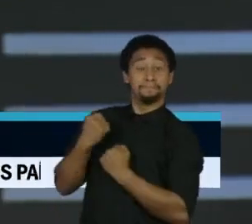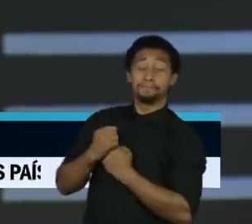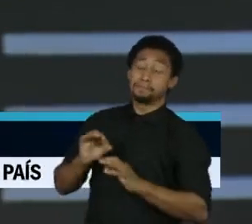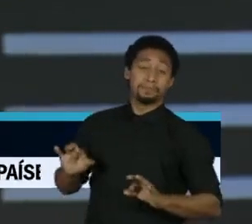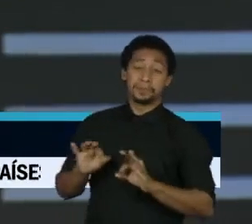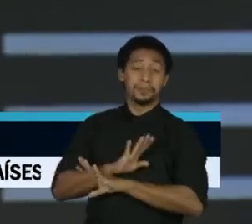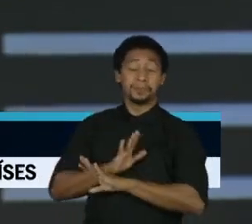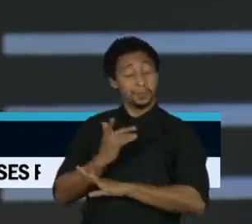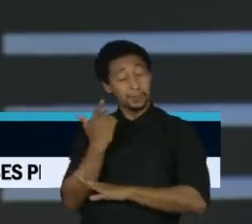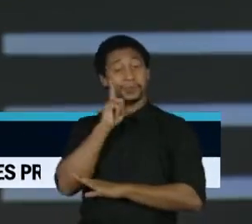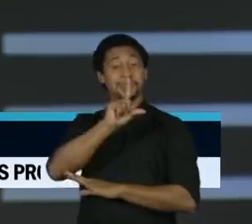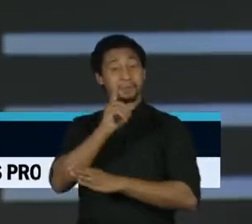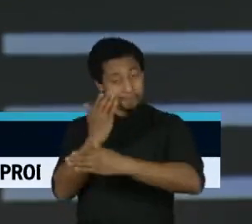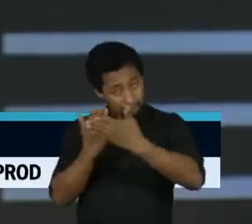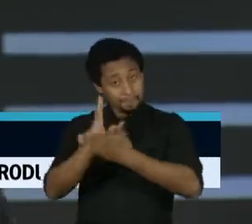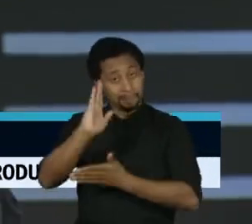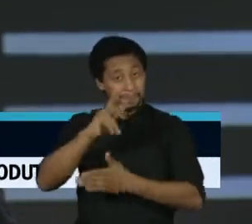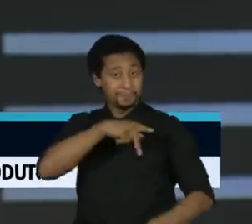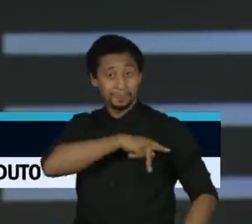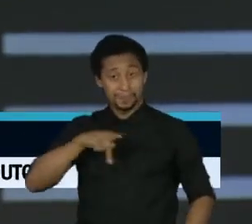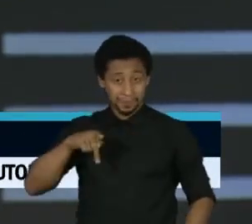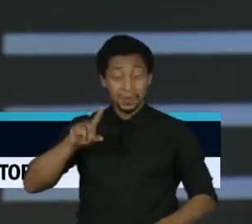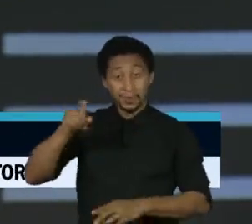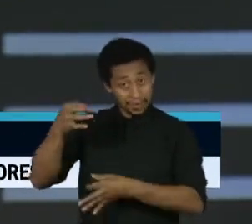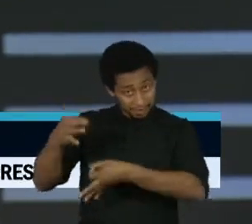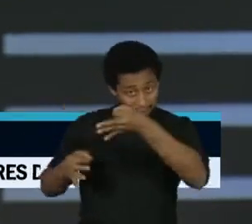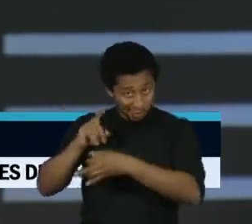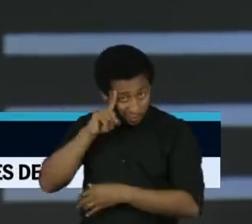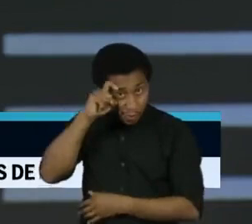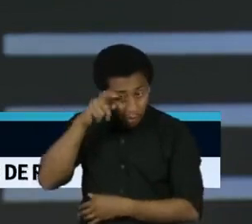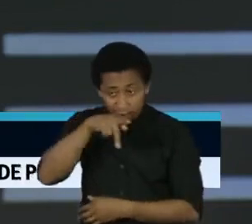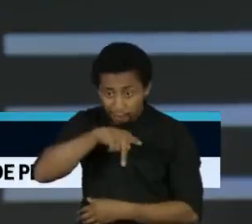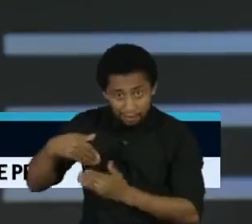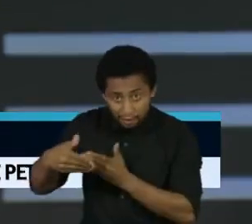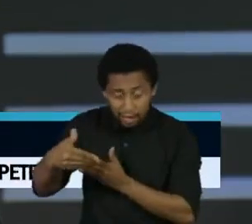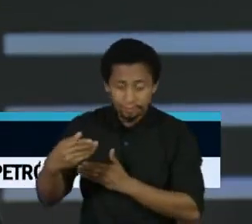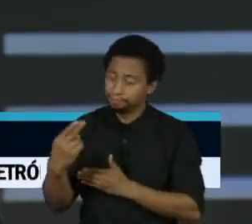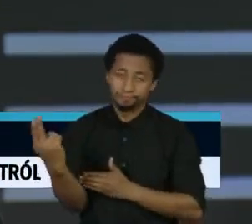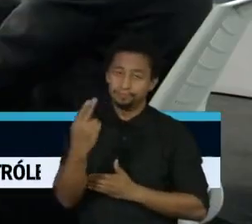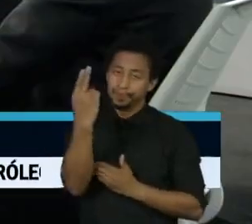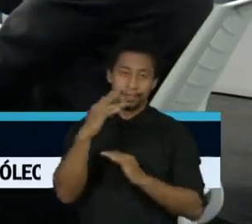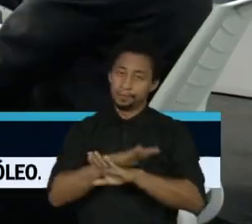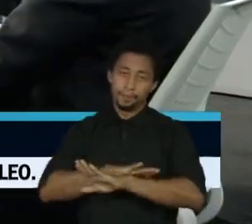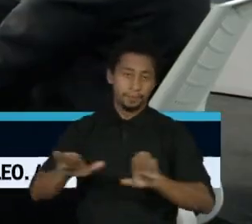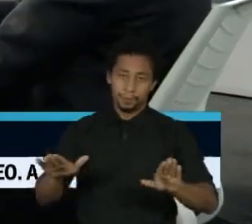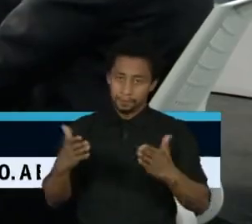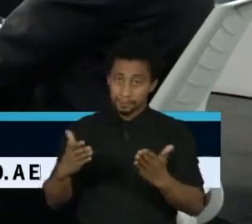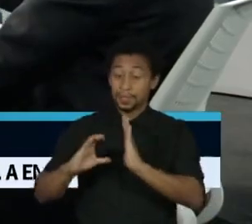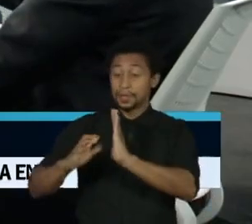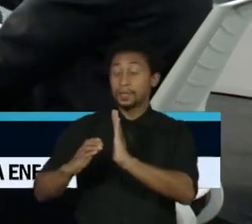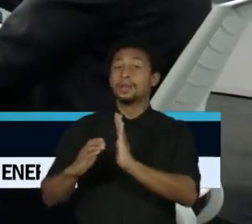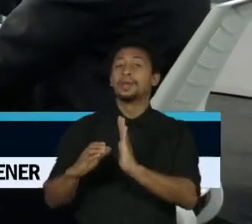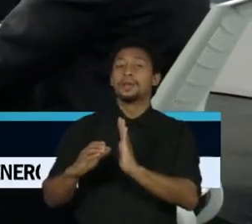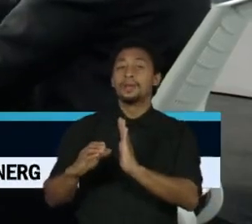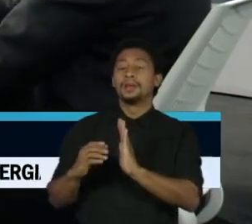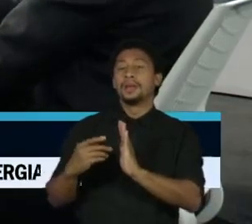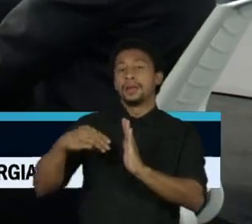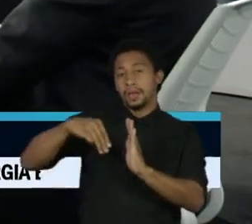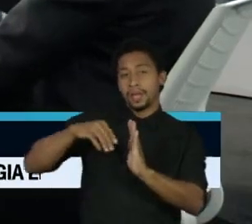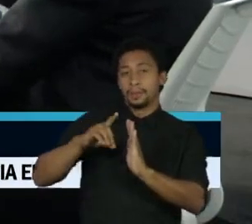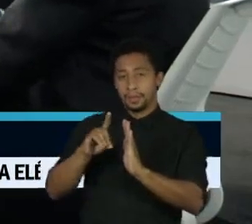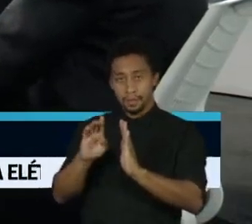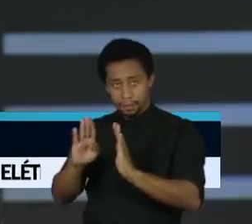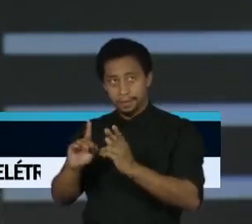totalmente com possibilidade do Muro você e o biwa com isso nessa aliança que tá tentando fazer PMDB União